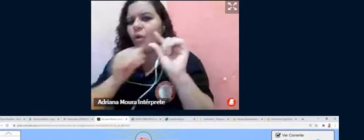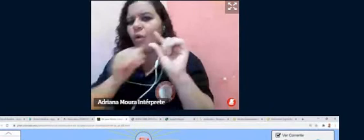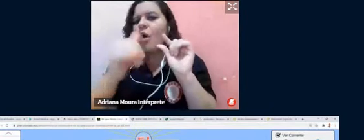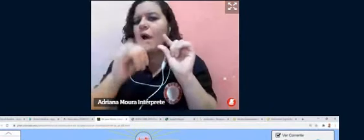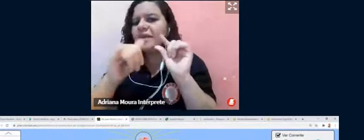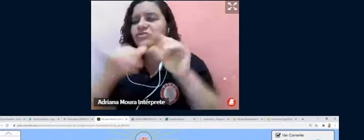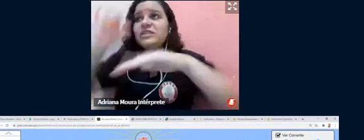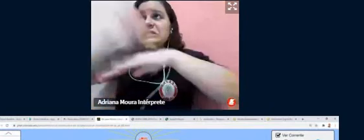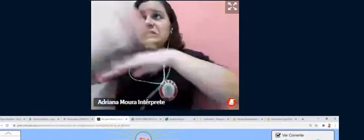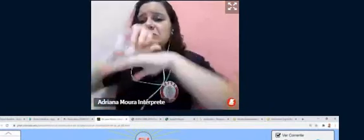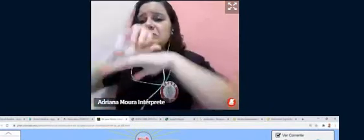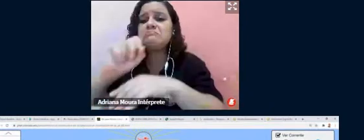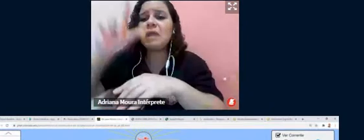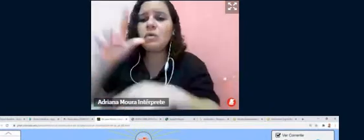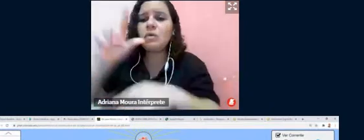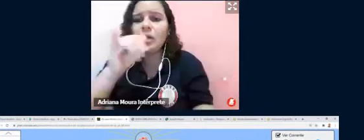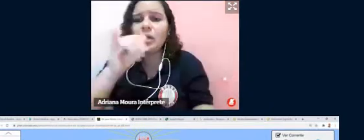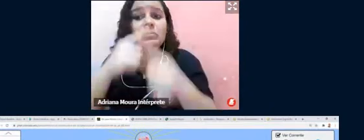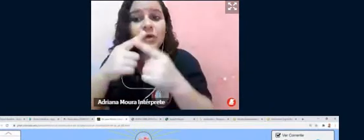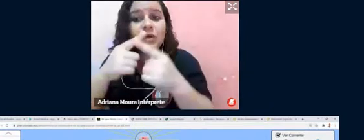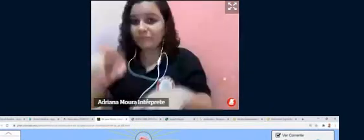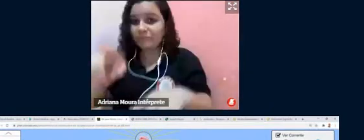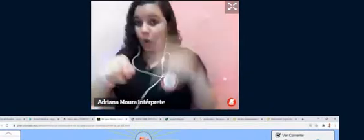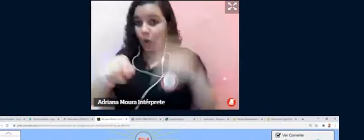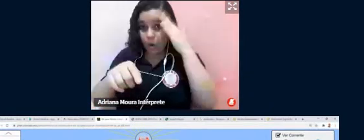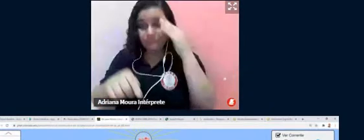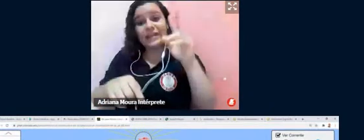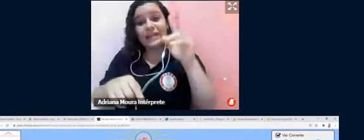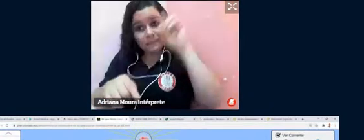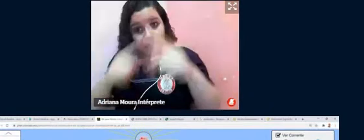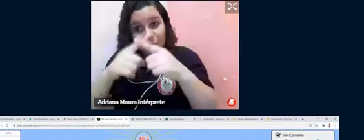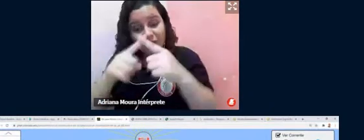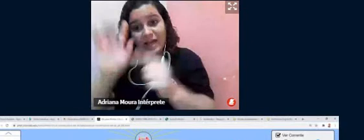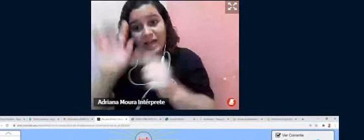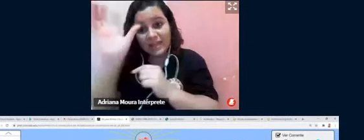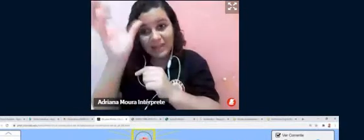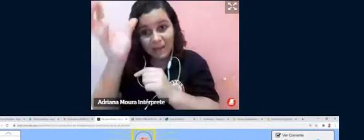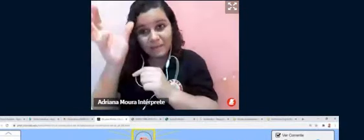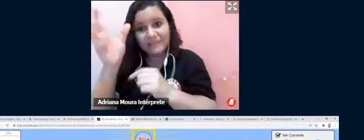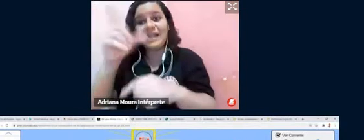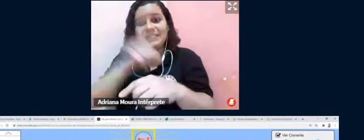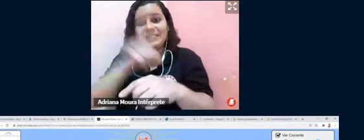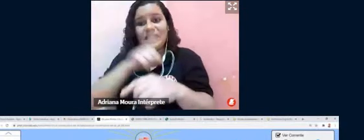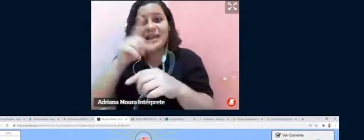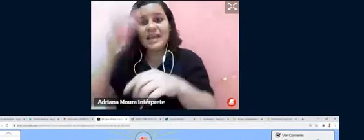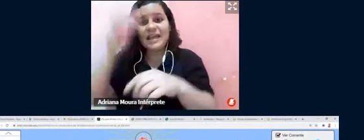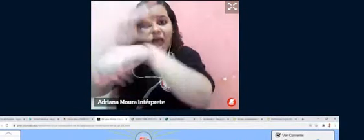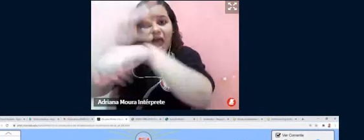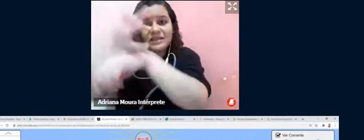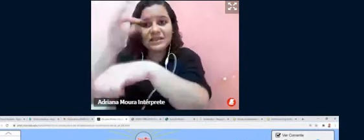de cima? Porque se você lembrar, esta lâmpada daqui, ela tem uma resistência igual à de cima, 10 e